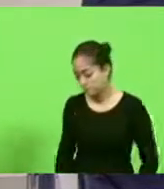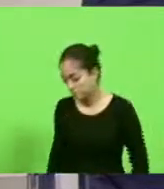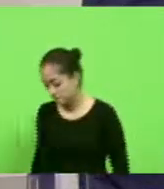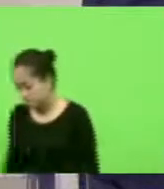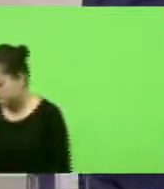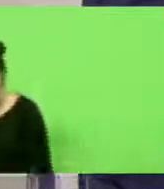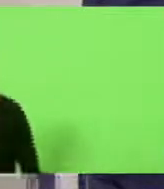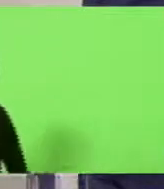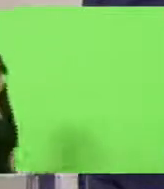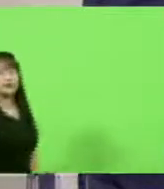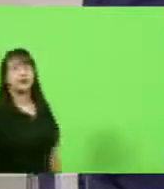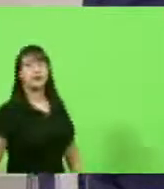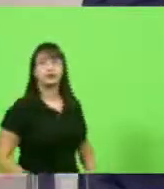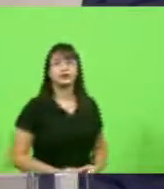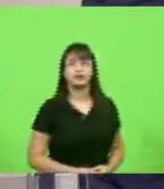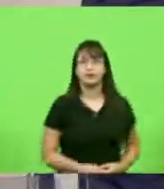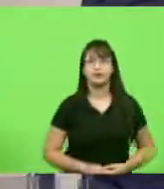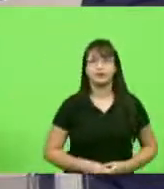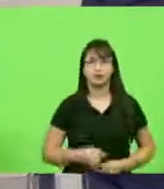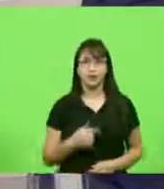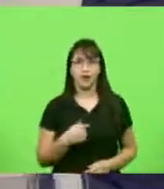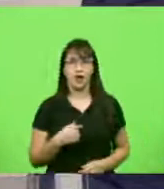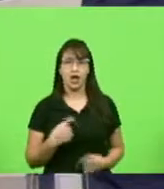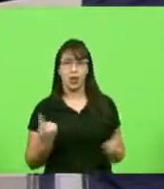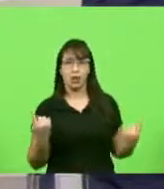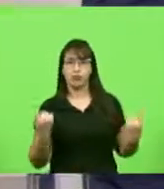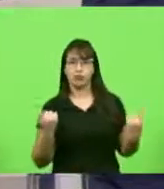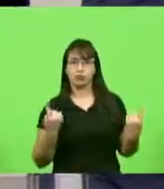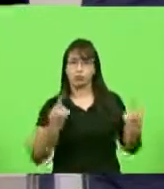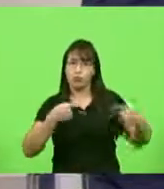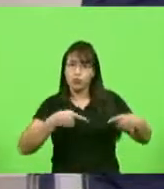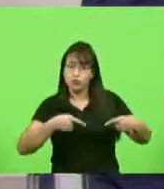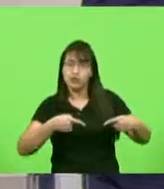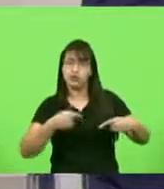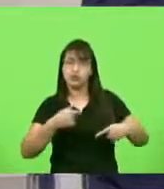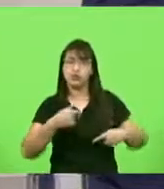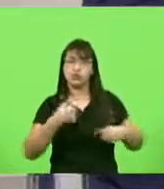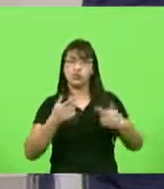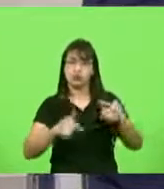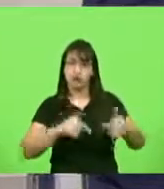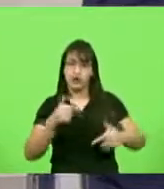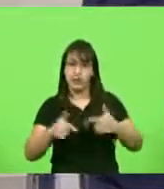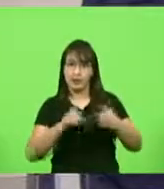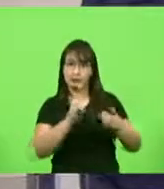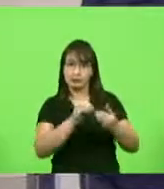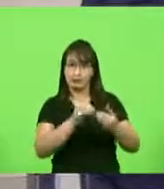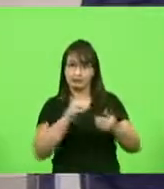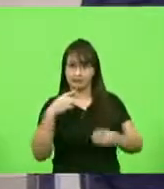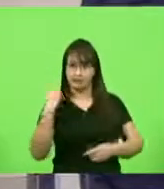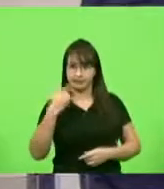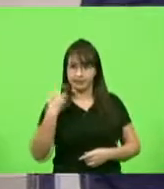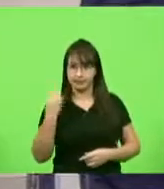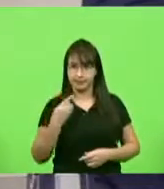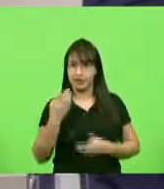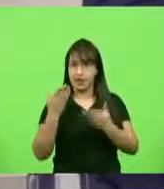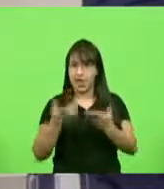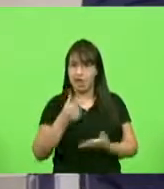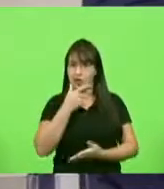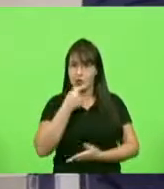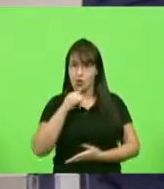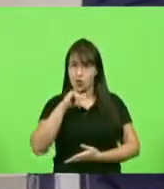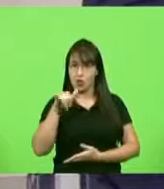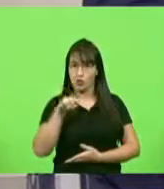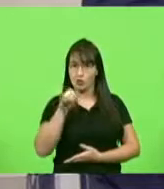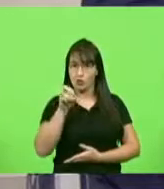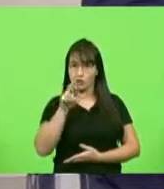não queira, mesmo eu sendo oposição, fez um trabalho de atendimento aos deputados. O Jorge Tasca,